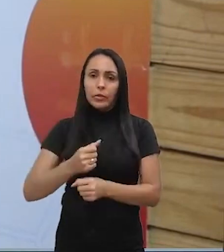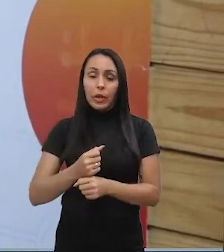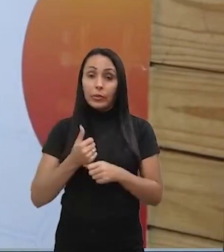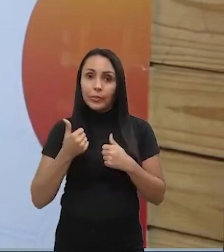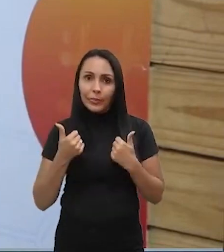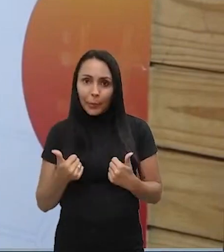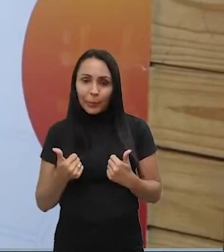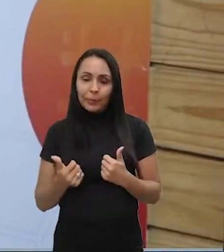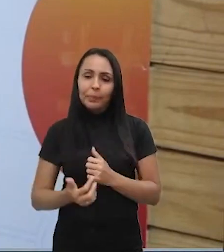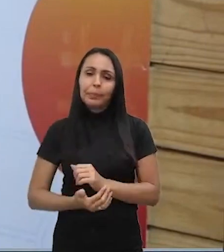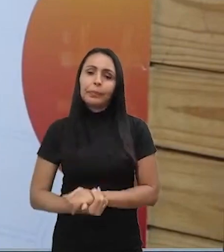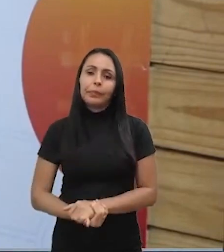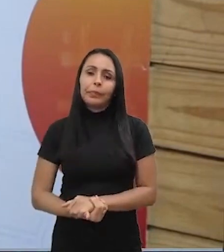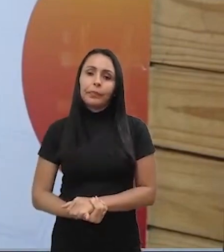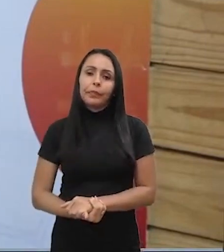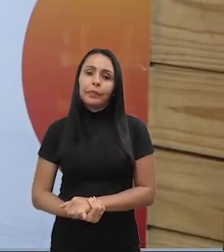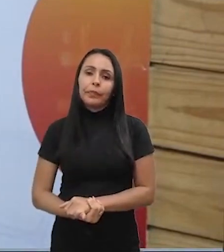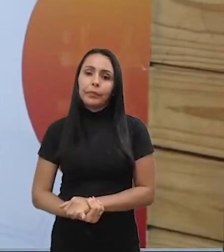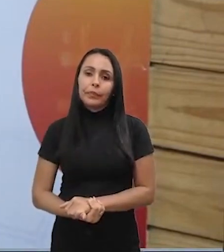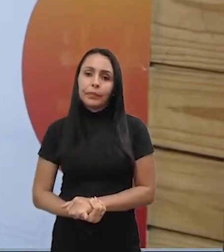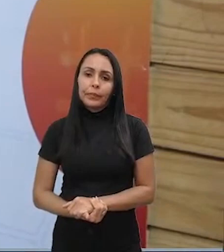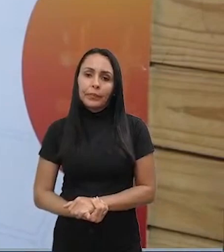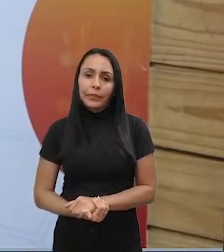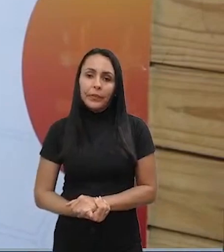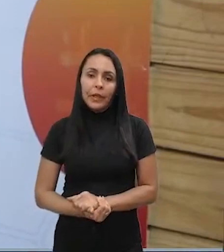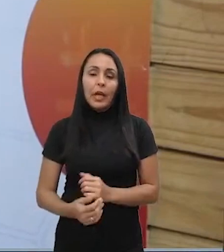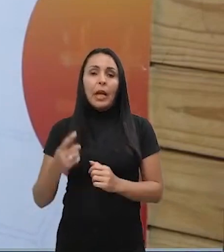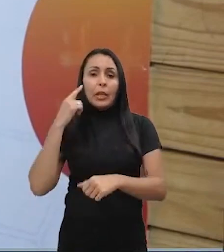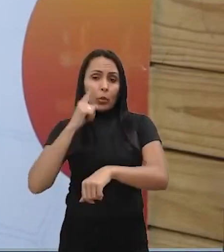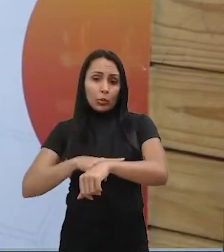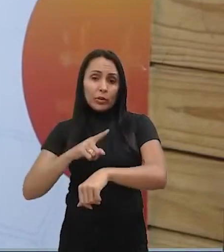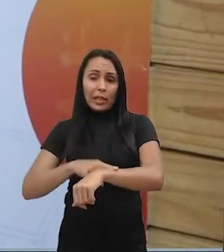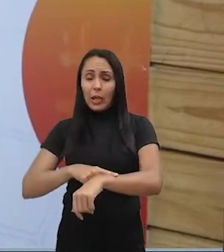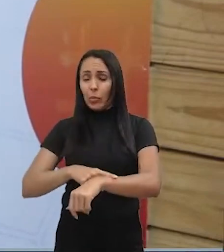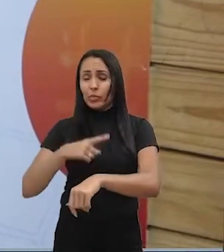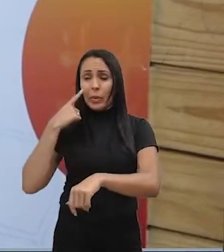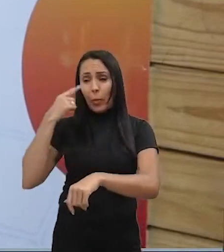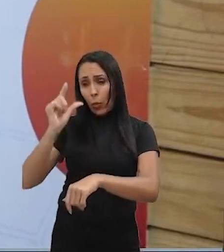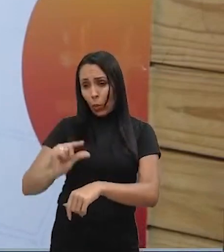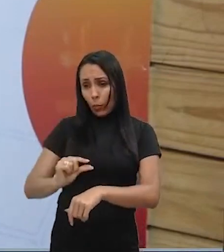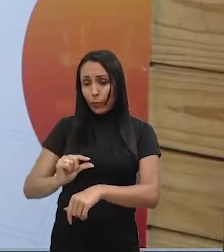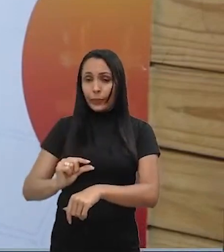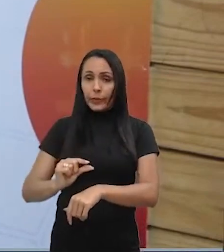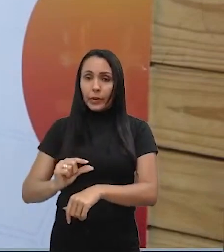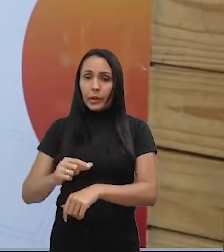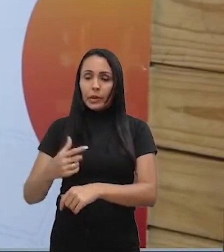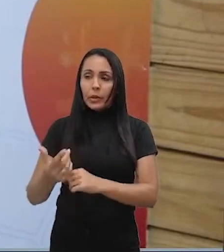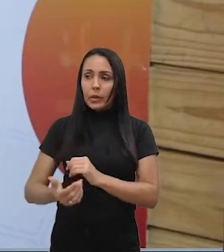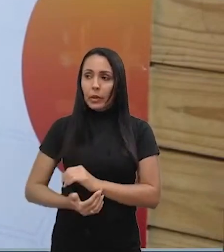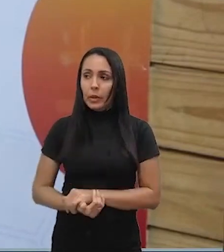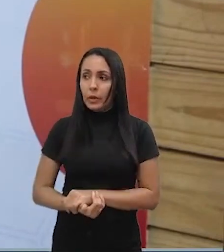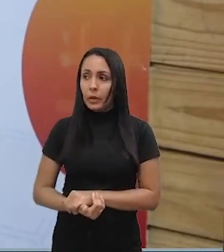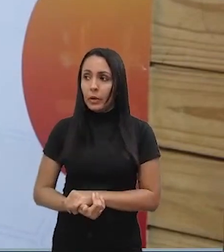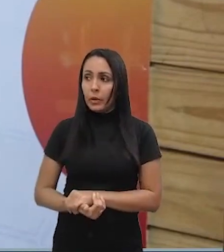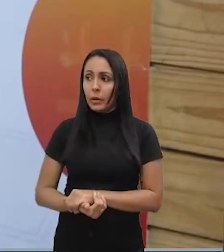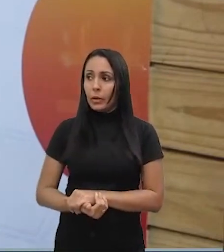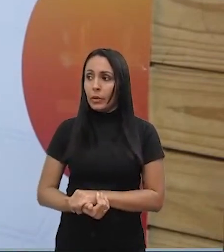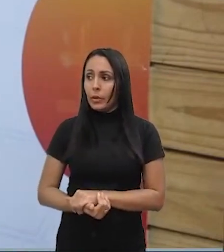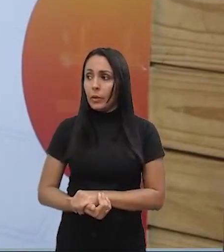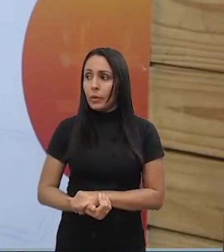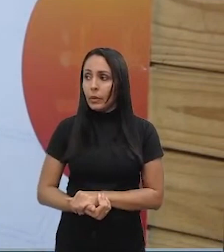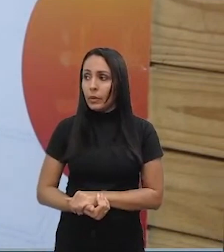Tá bom? Eu sei que eu não vou poder mais me alongar porque falta muito pouco tempo, né? Quanto tempo falta?